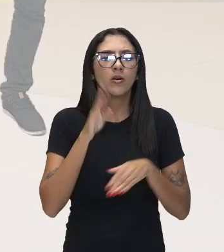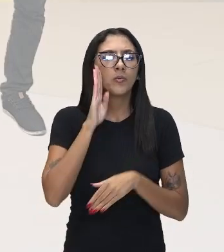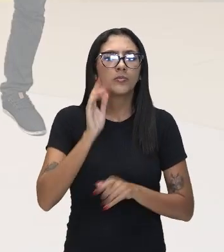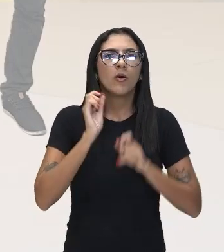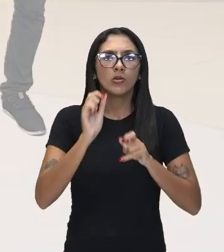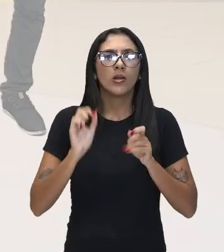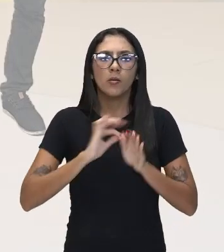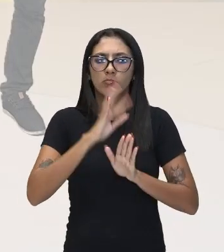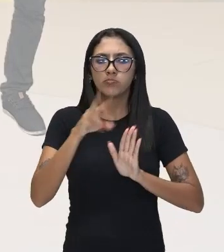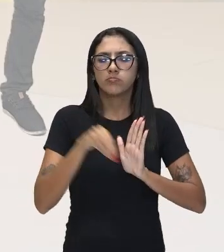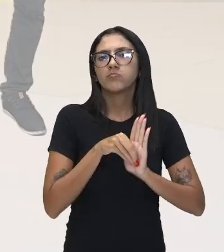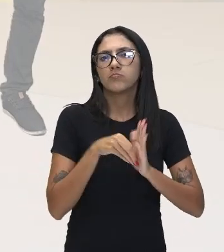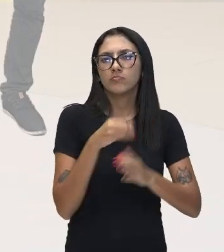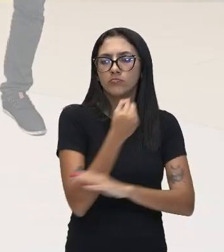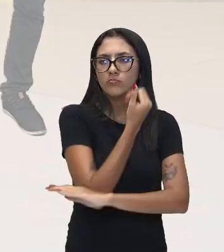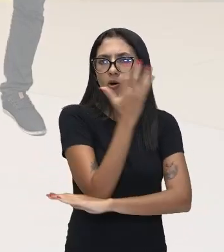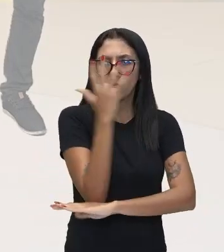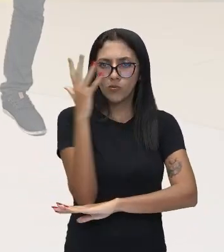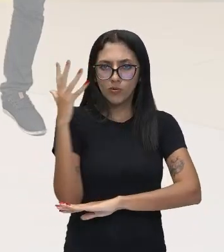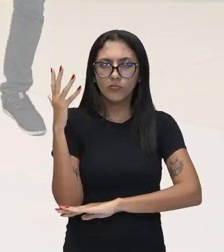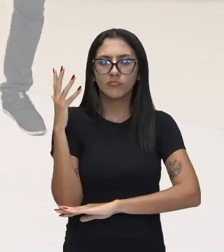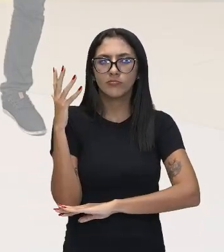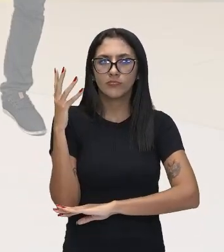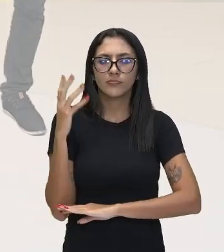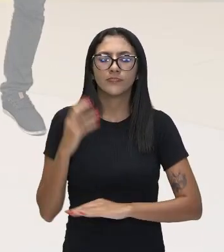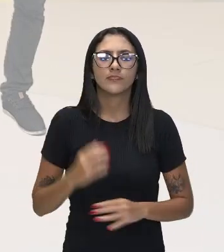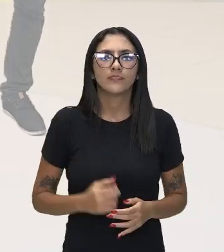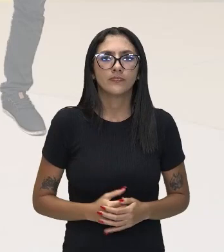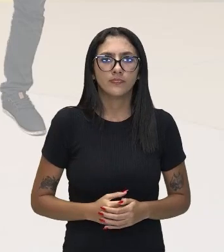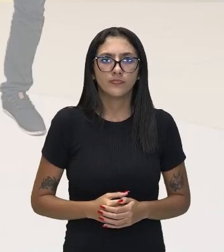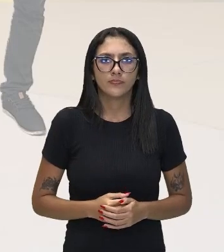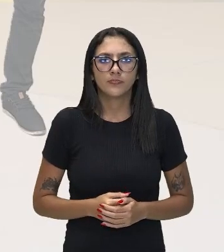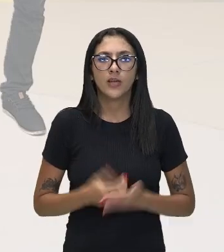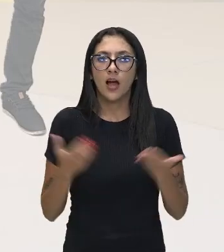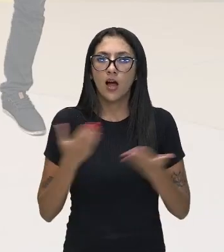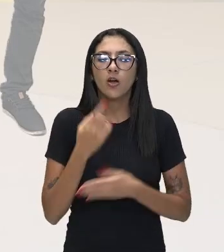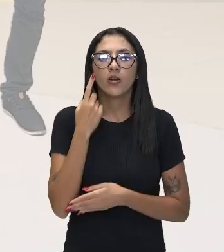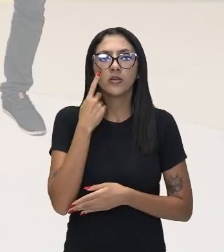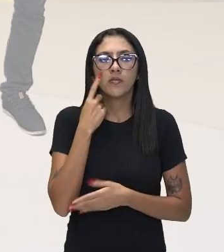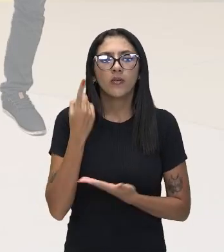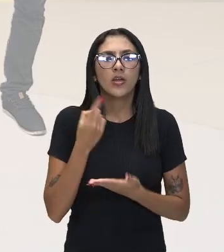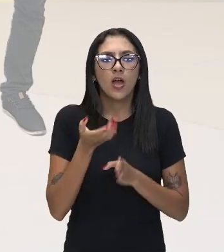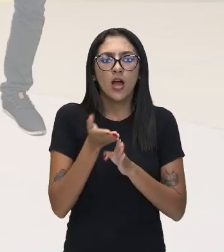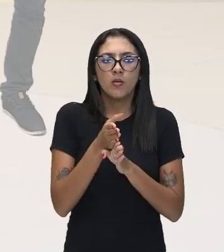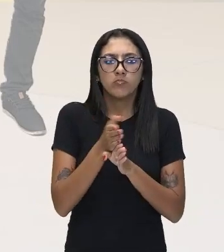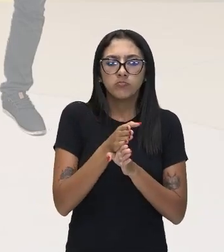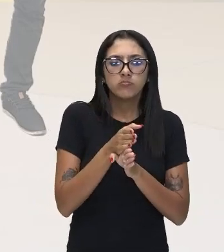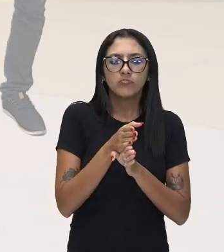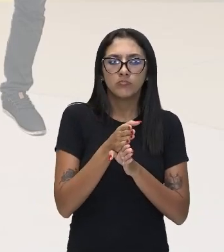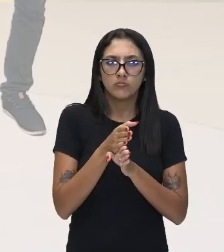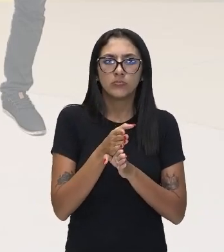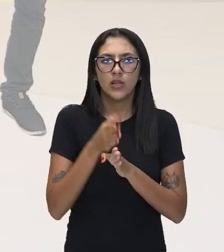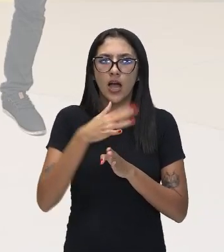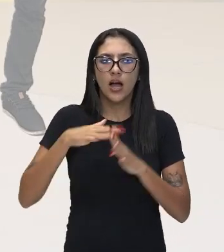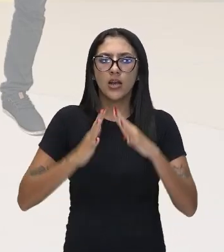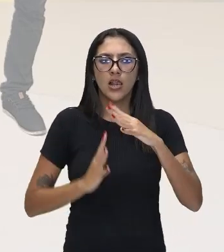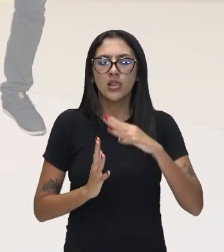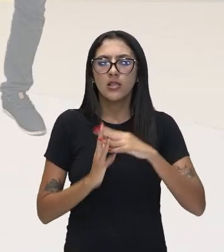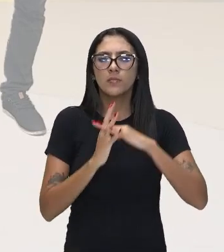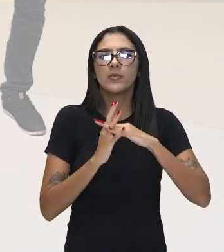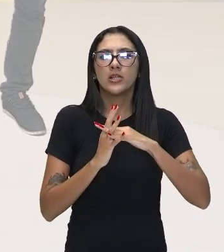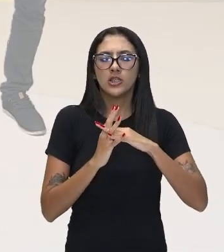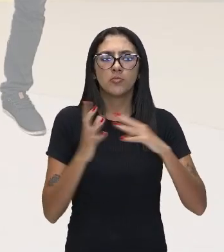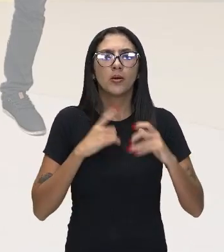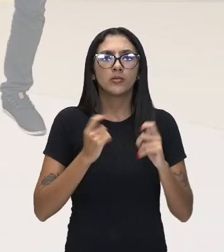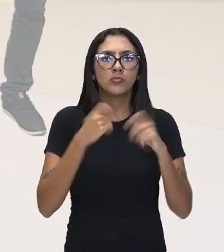Não é isso, professor? Exatamente. E agora nós iremos tratar dos limites, dos critérios utilizados, para